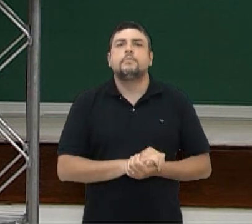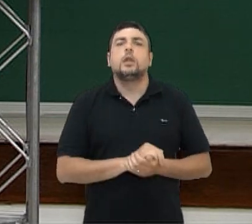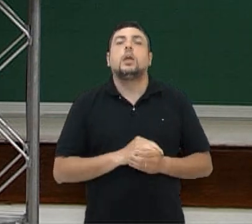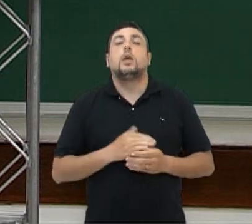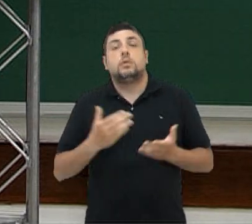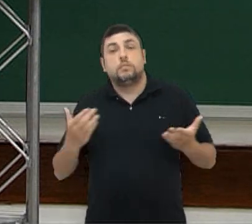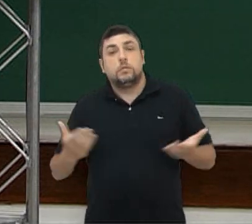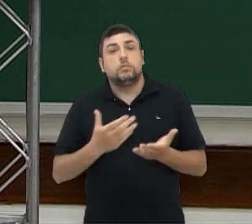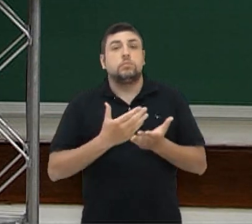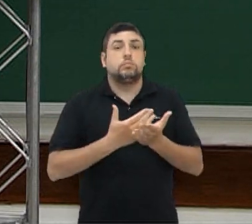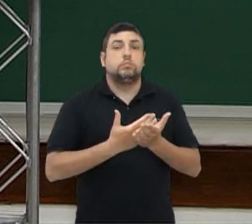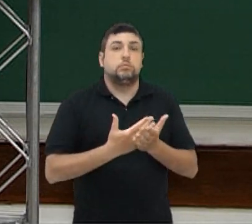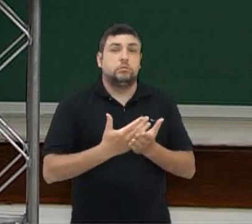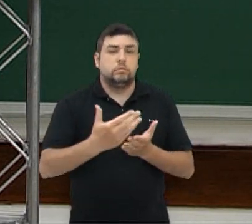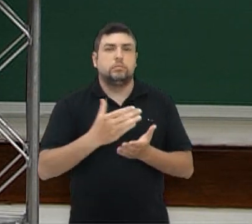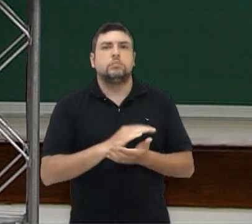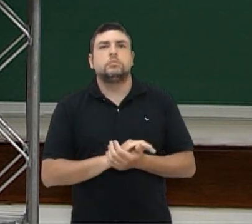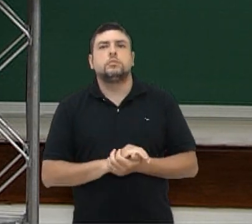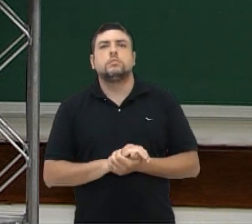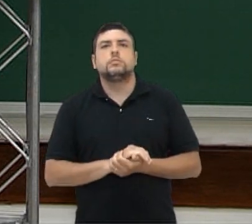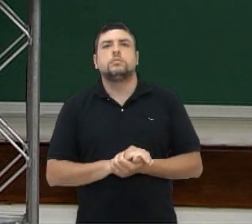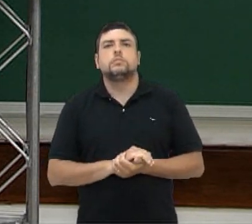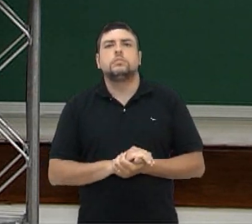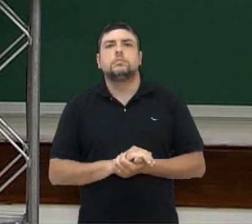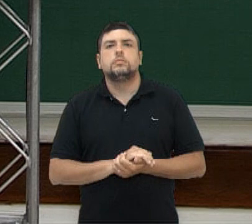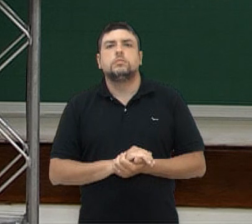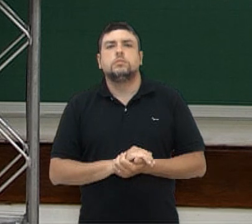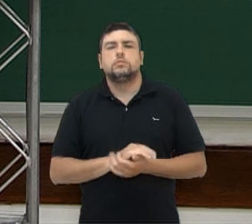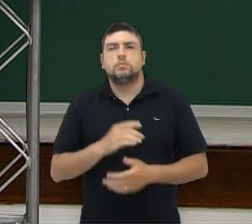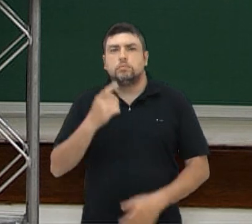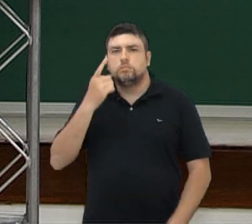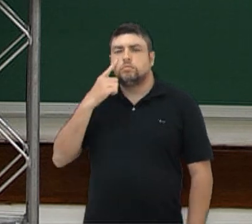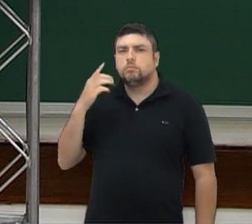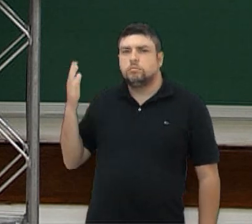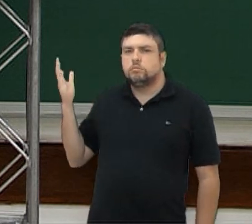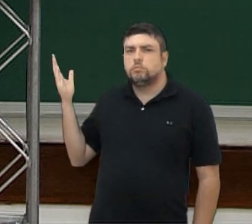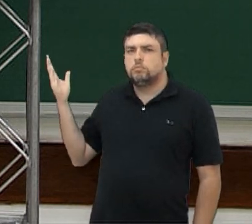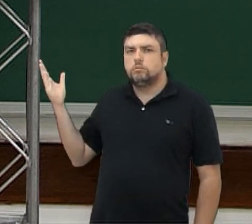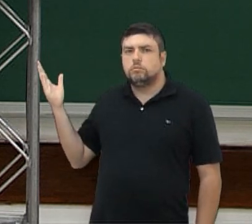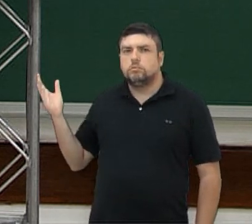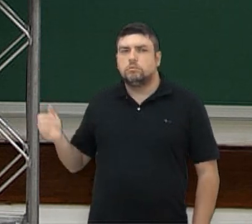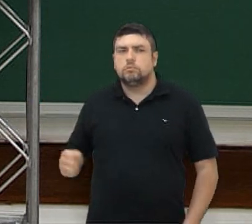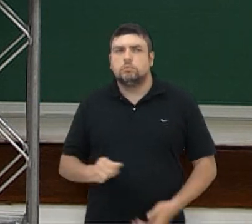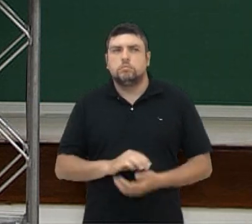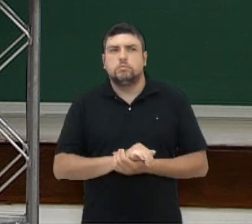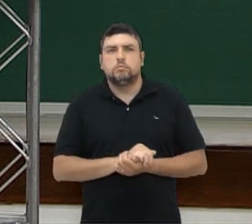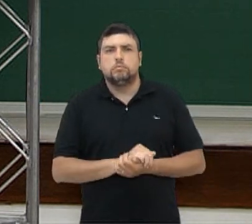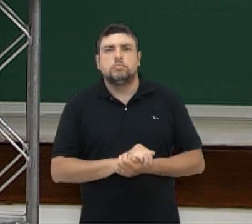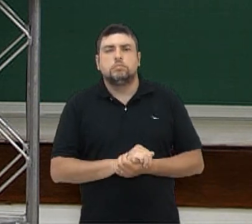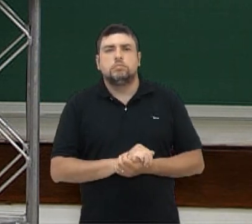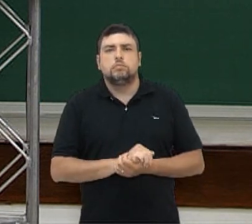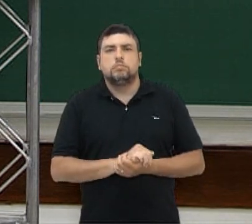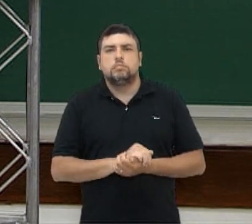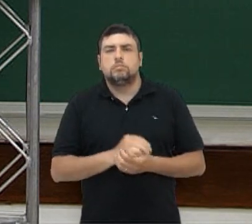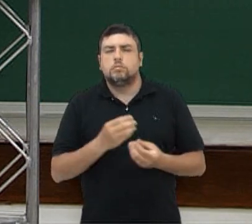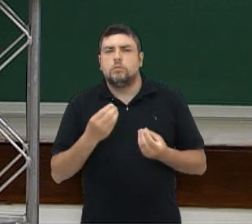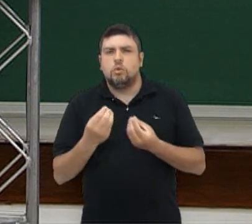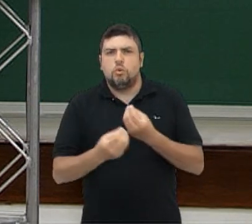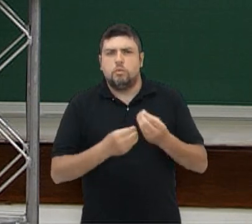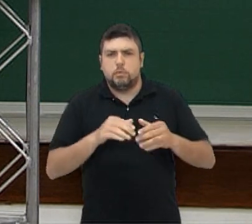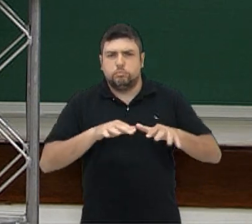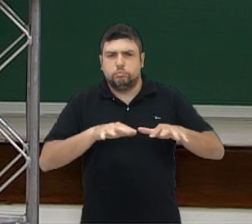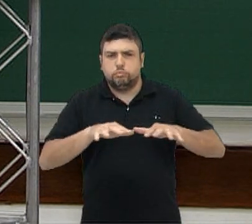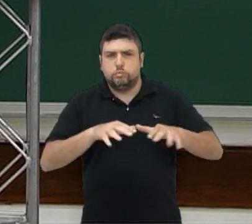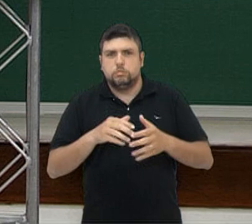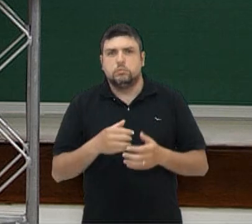então, começando nossas atividades. Aqui, retomando um pouquinho sobre a questão dos movimentos, né, na aula anterior, na aula